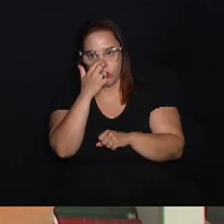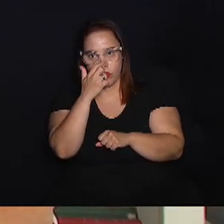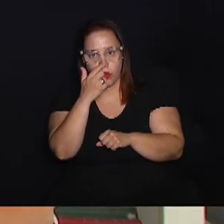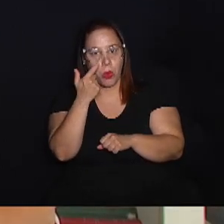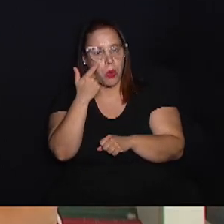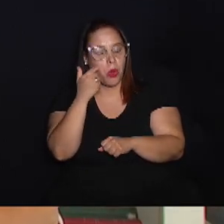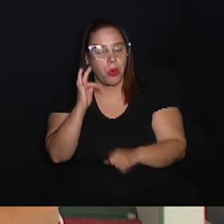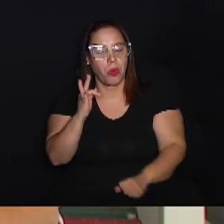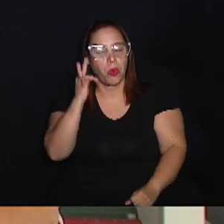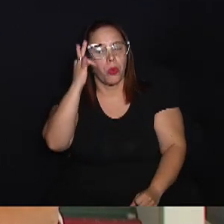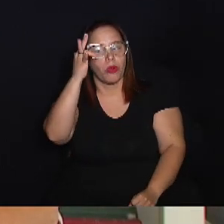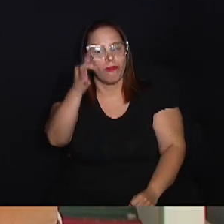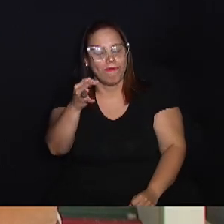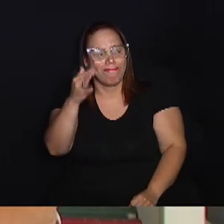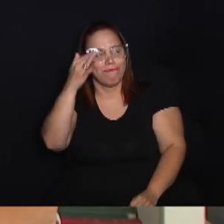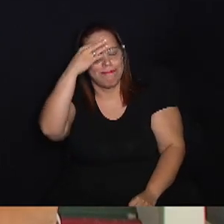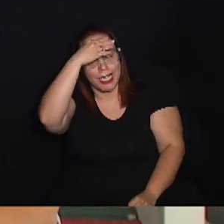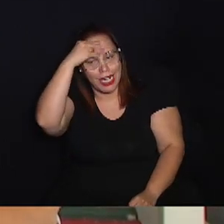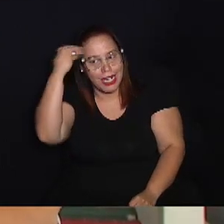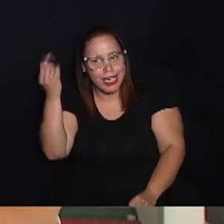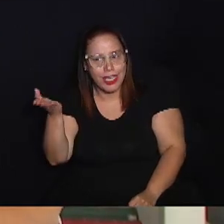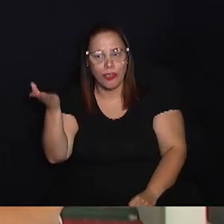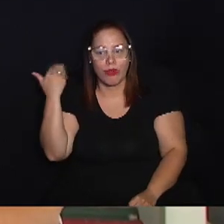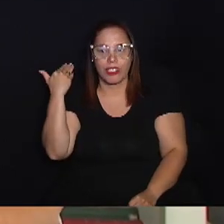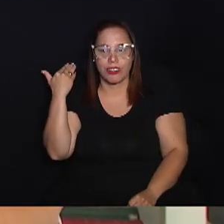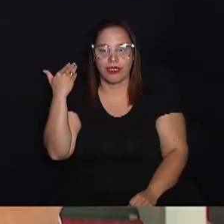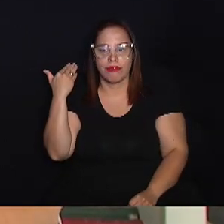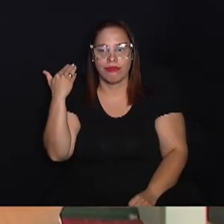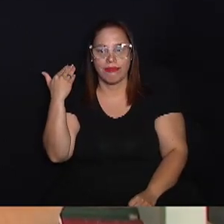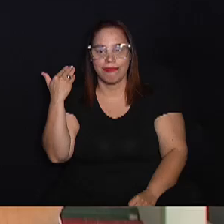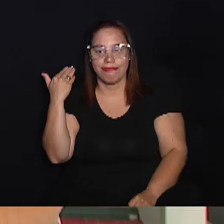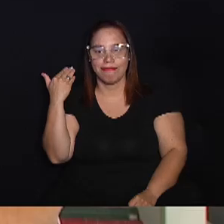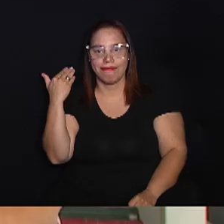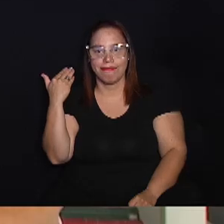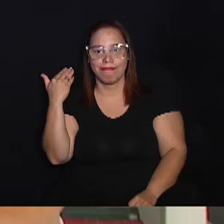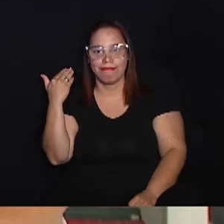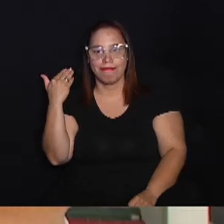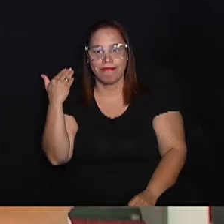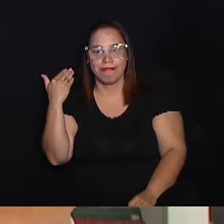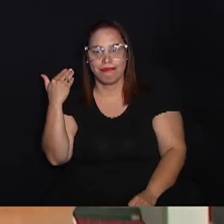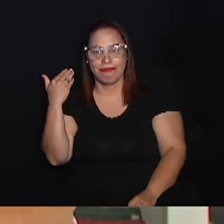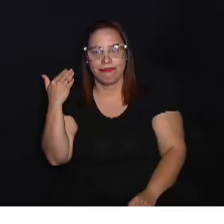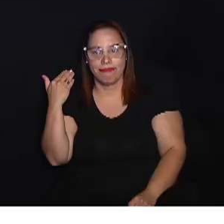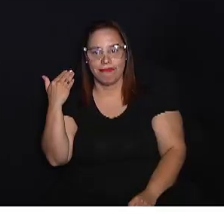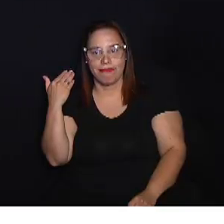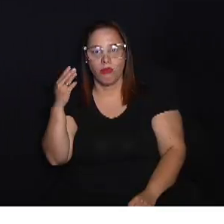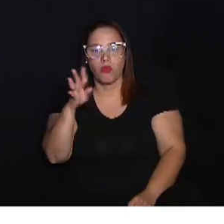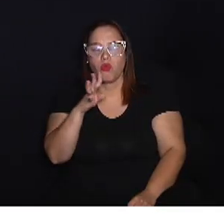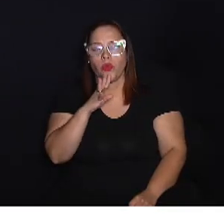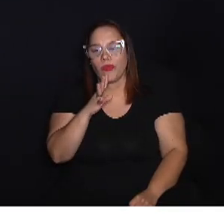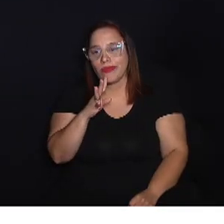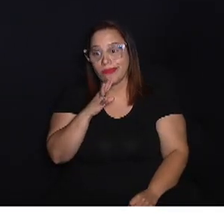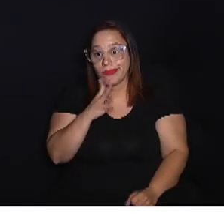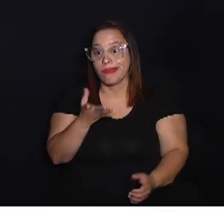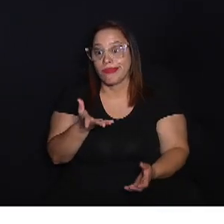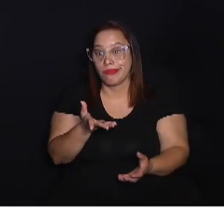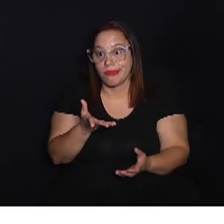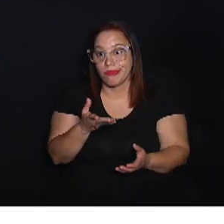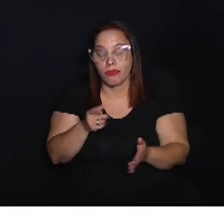olhar para o futuro, mas sem esquecer o passado. Então ele atua no viés do conhecimento,